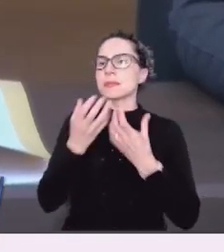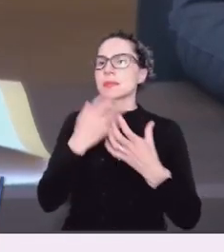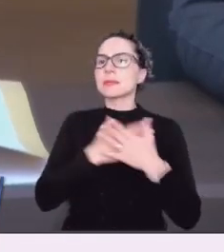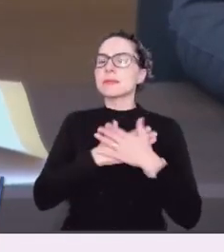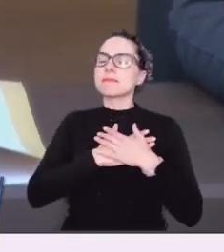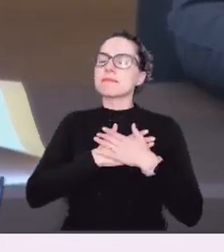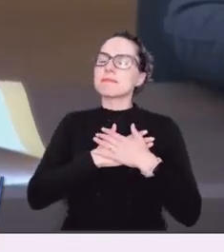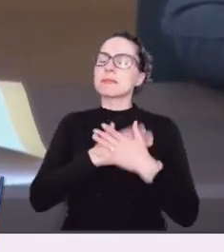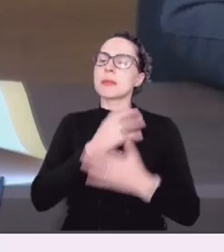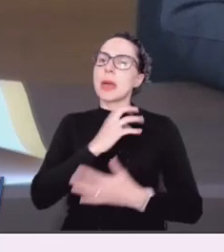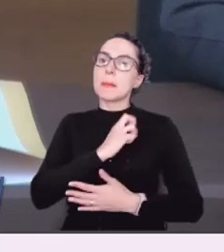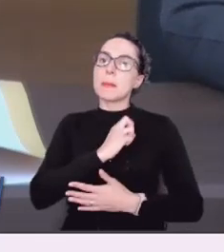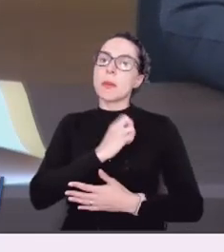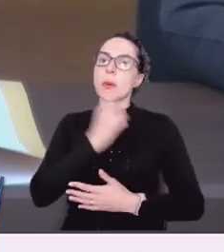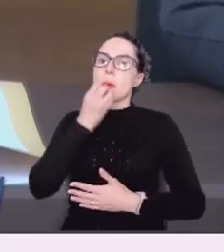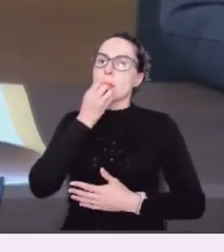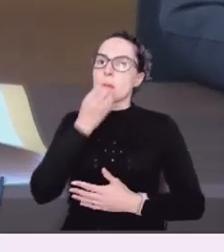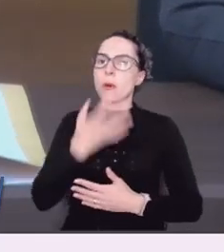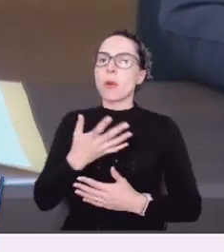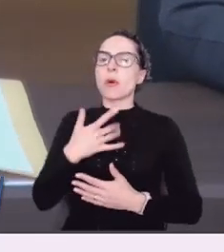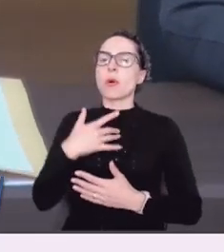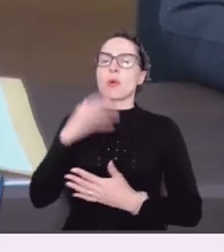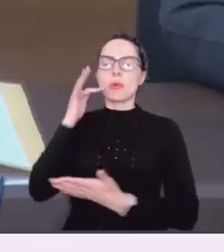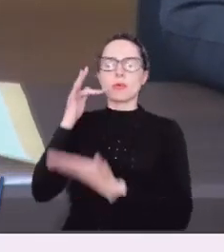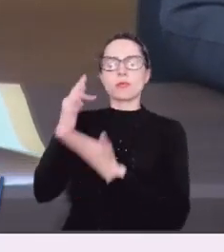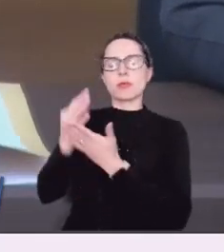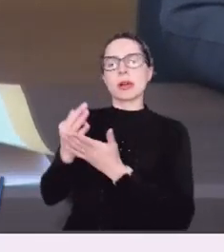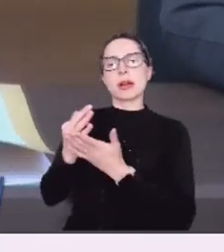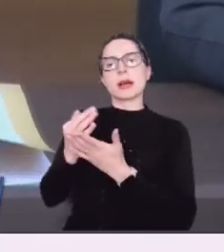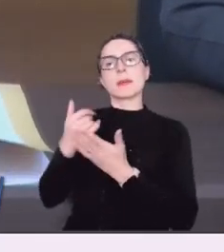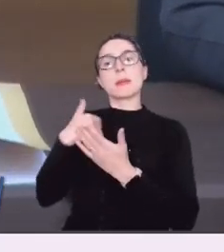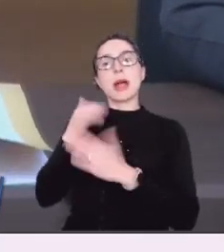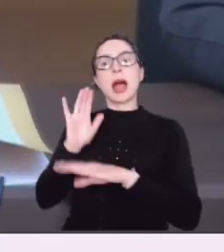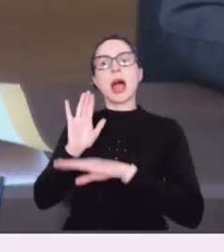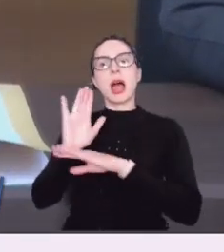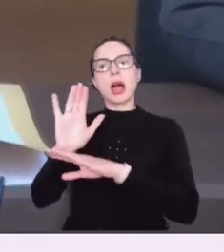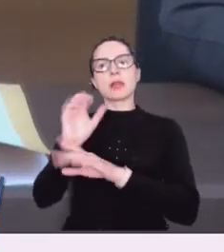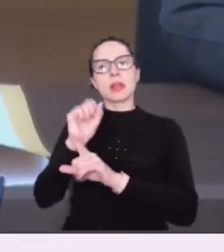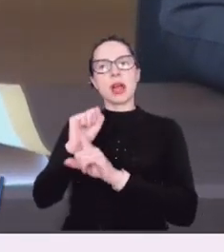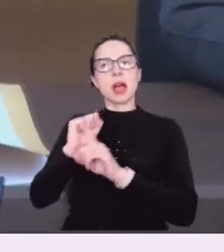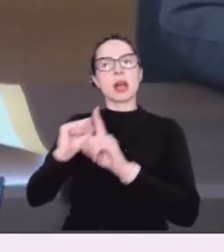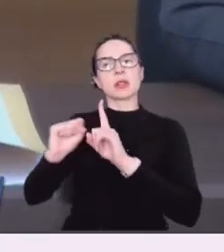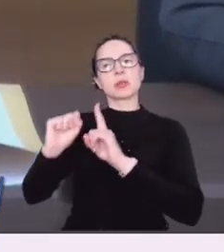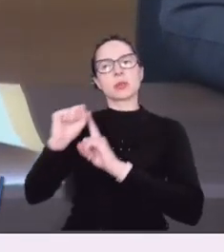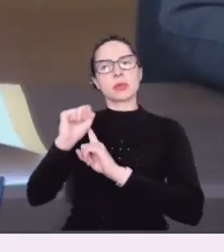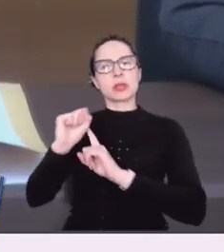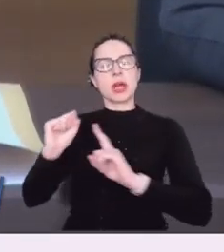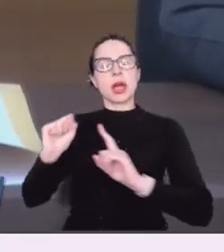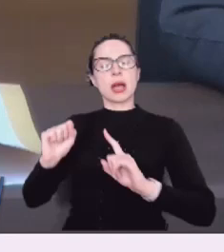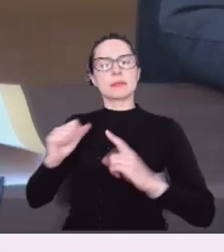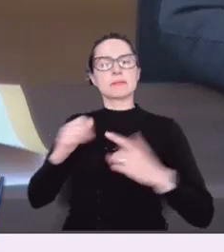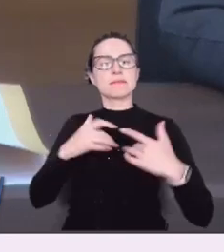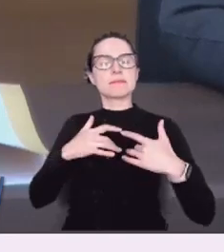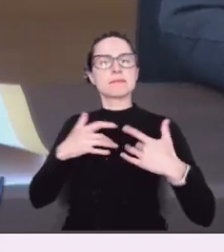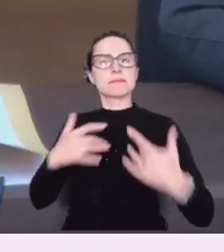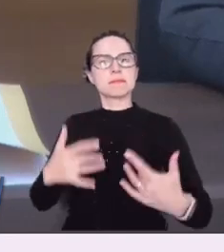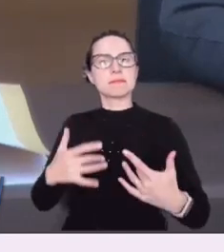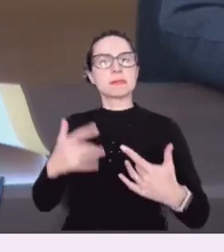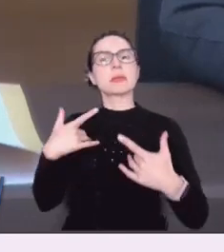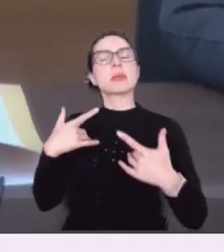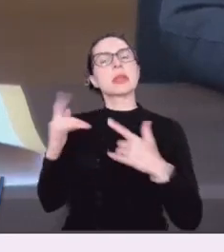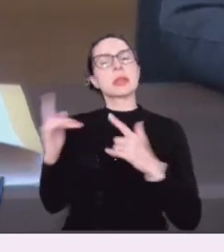fé na consolidação de uma sociedade mais caridosa, ao lado sempre de seu